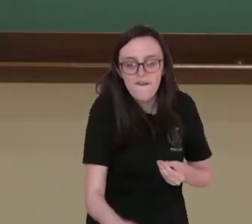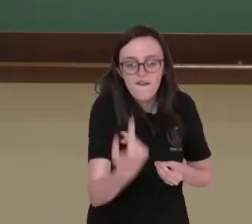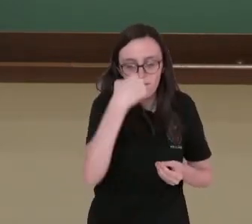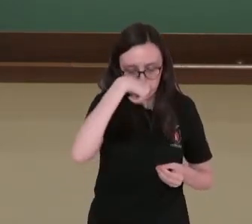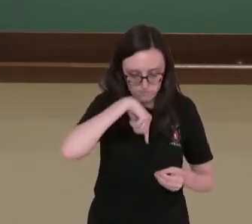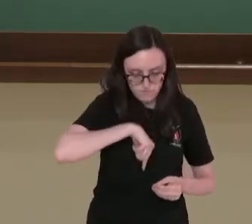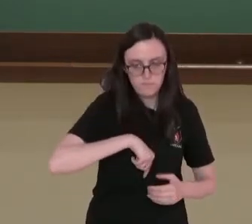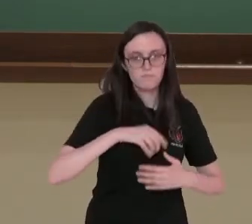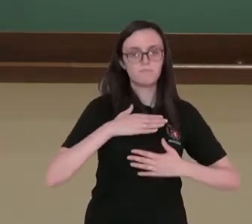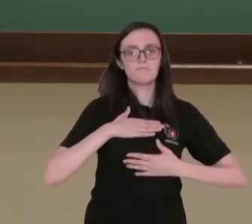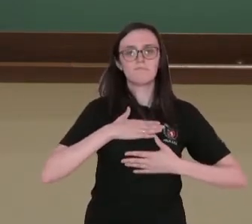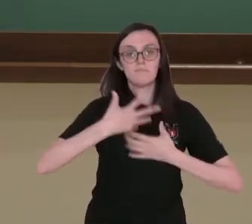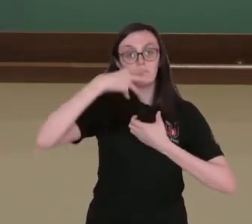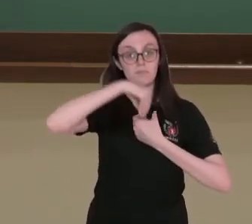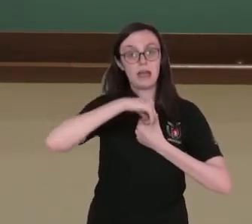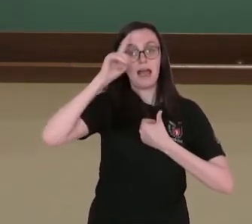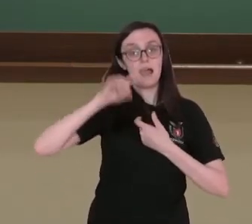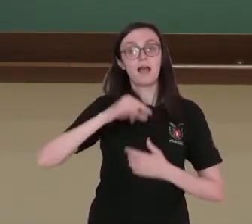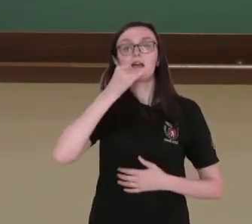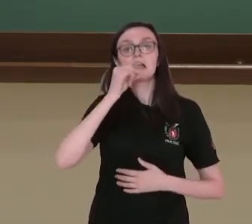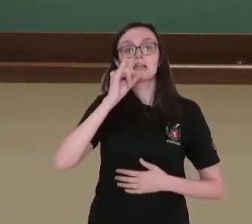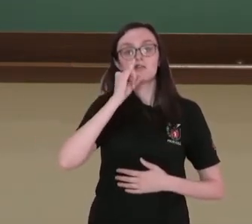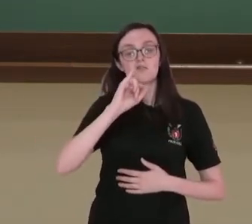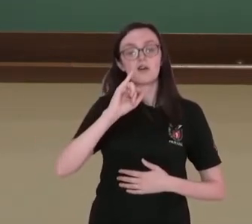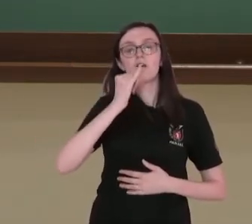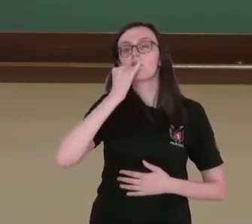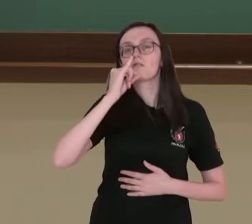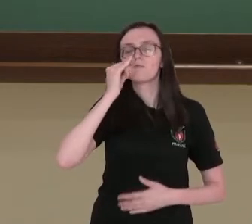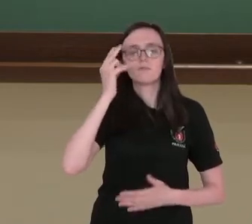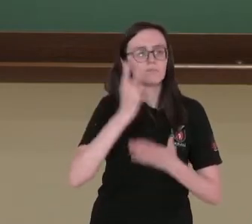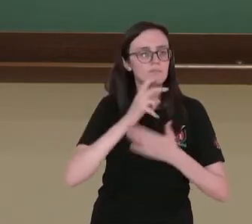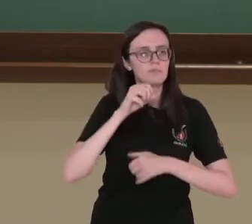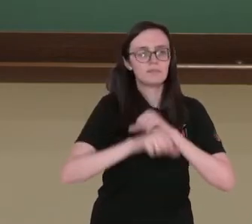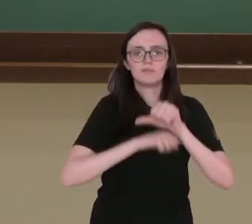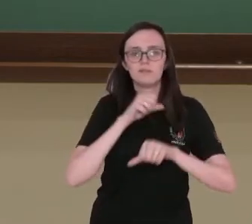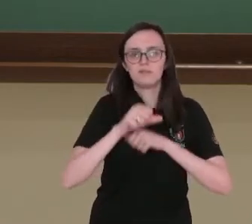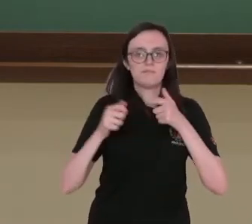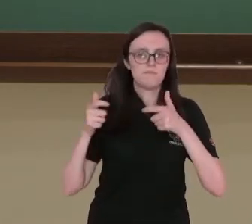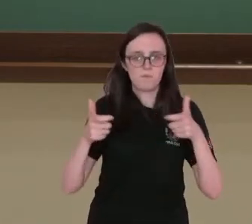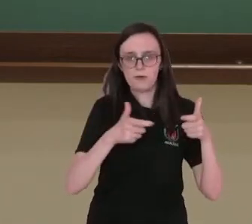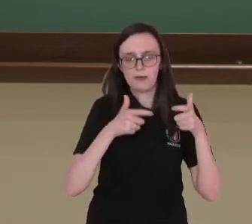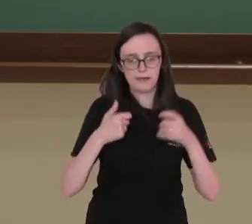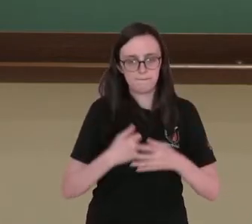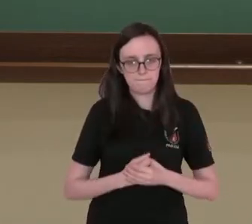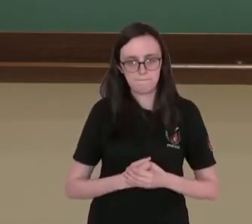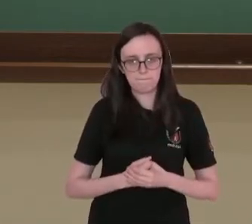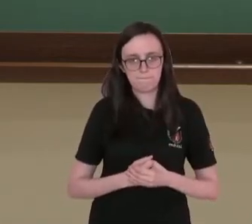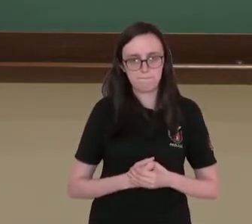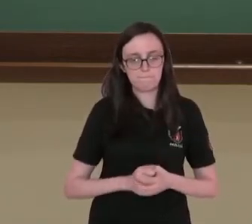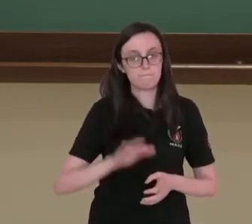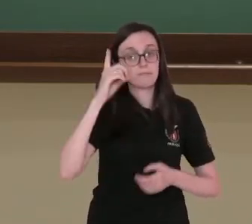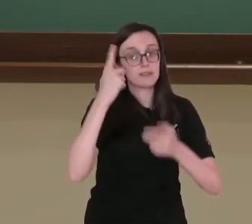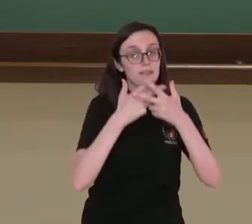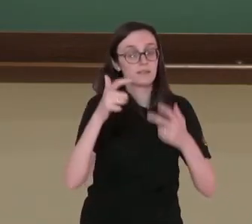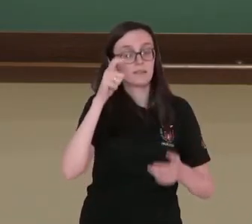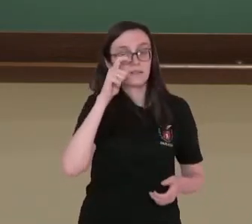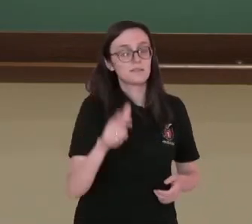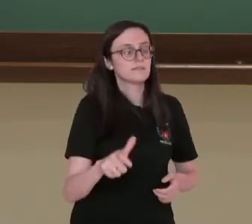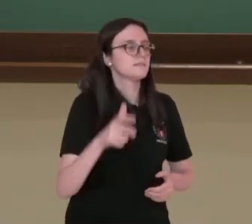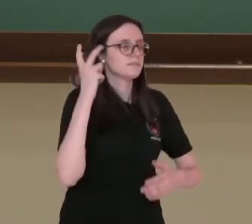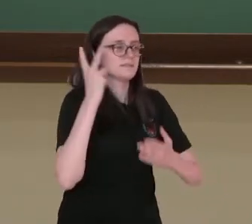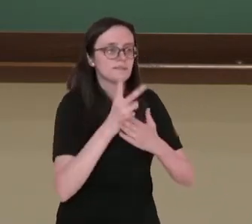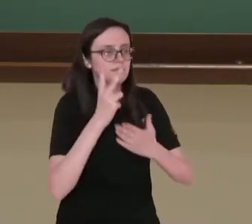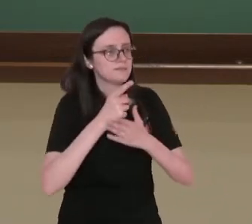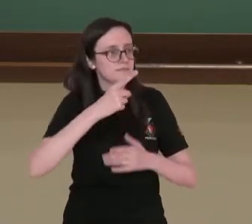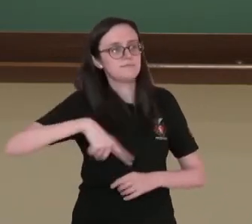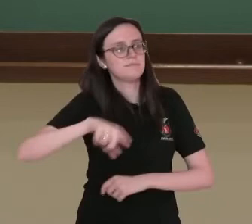comigo. Então, essa energia, ela sempre muda de lugar. E um fator interessante que sempre os